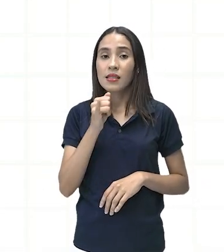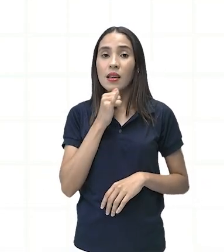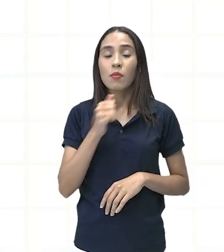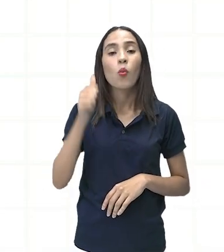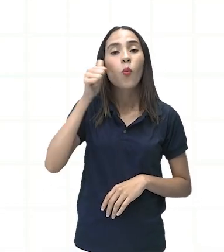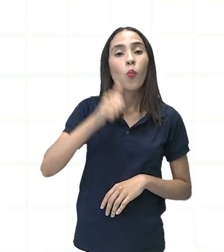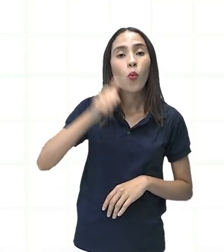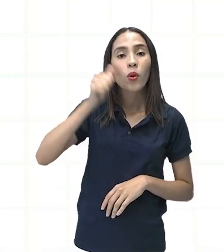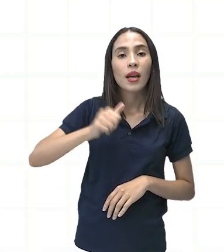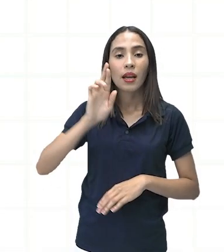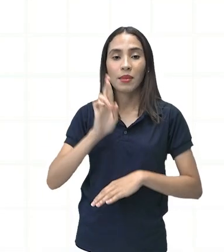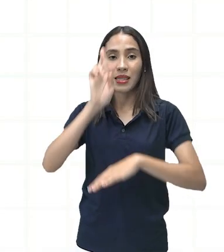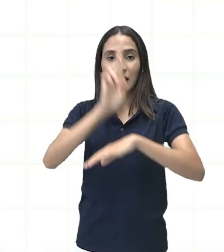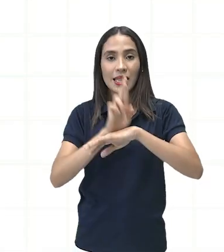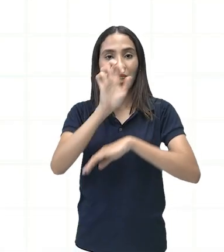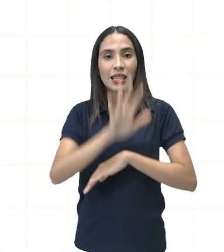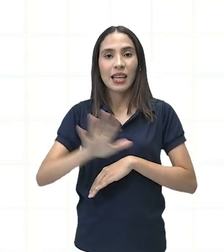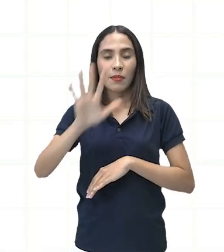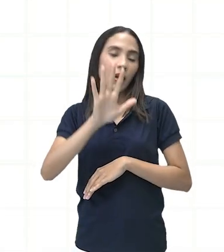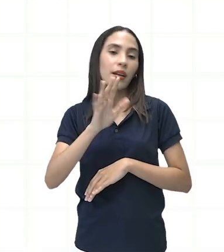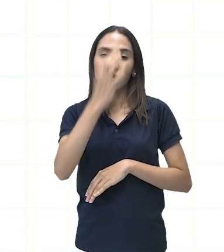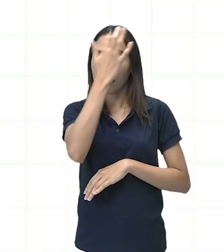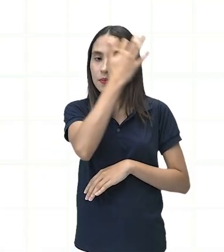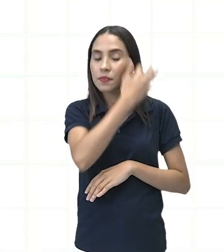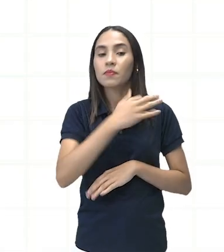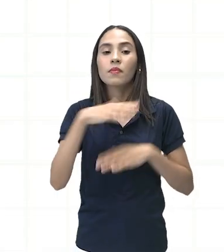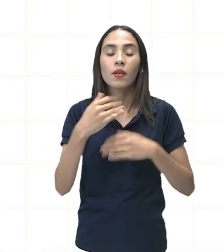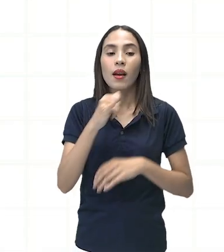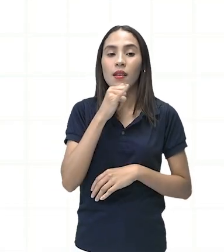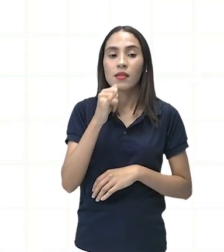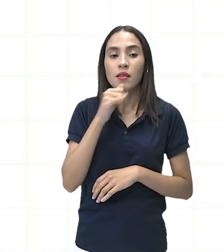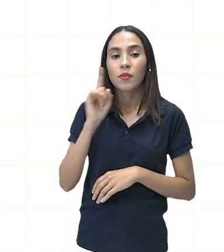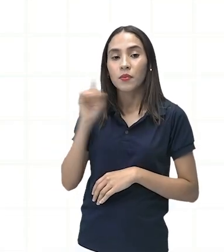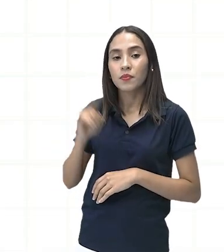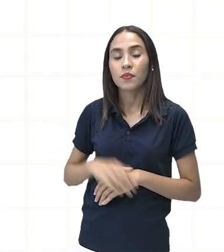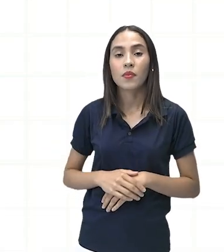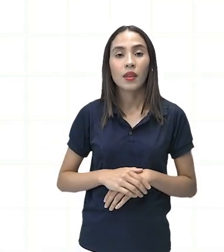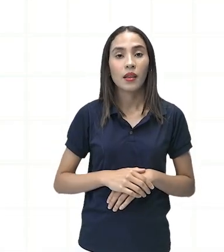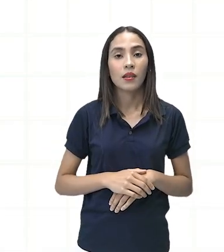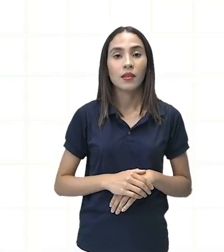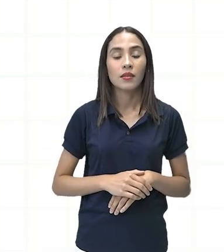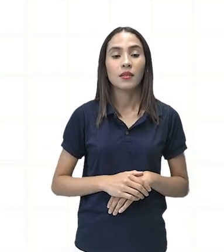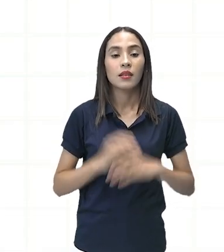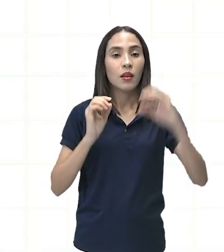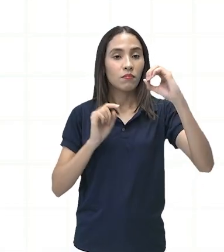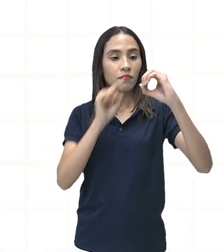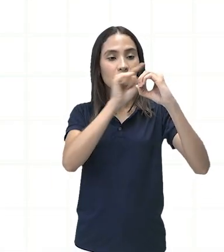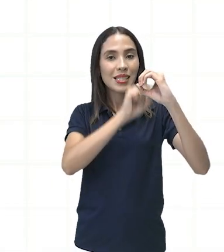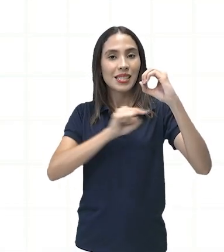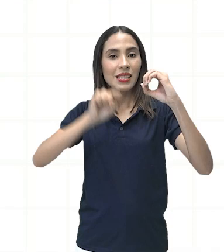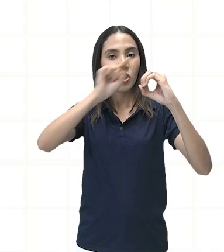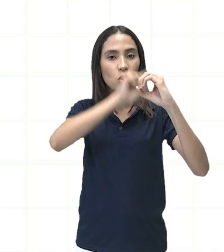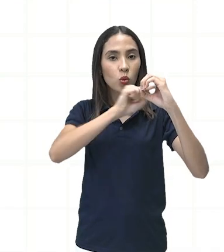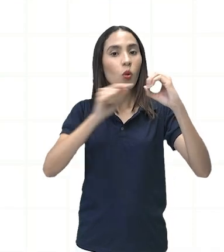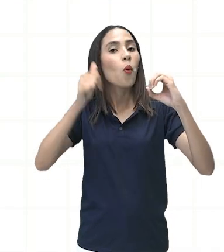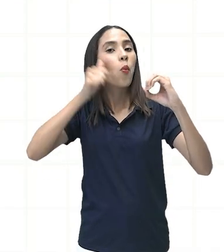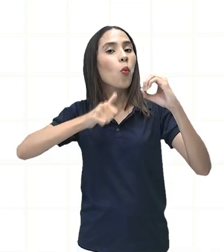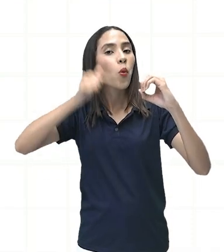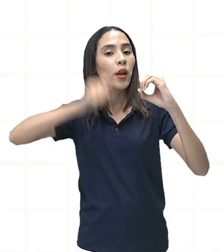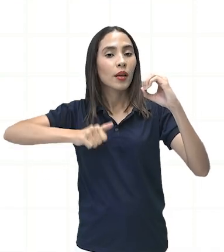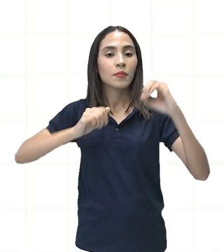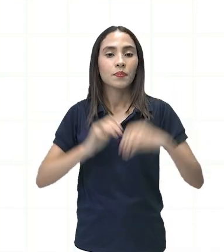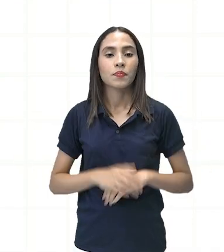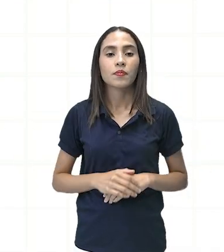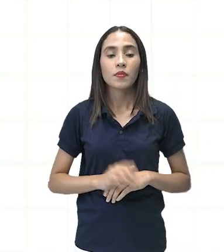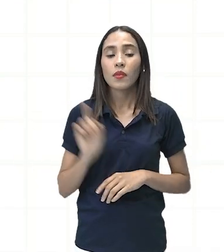eles. Quando uma mulher está sendo representada, ela é representada, então, pelo círculo. Vejam